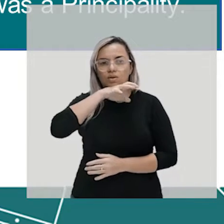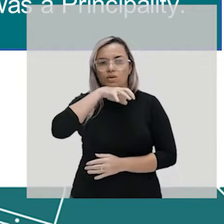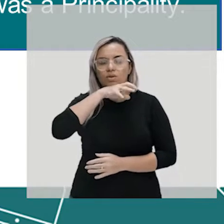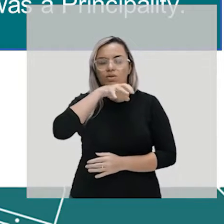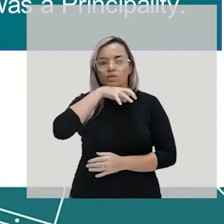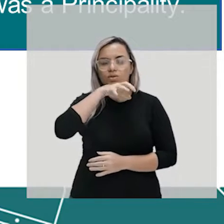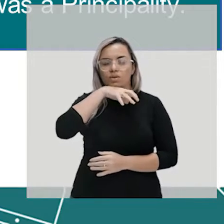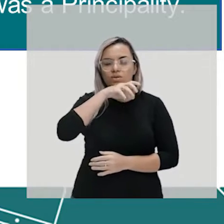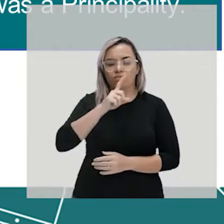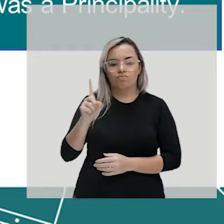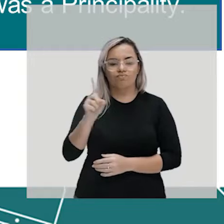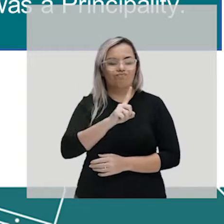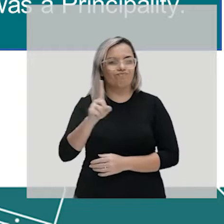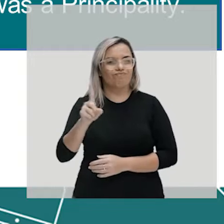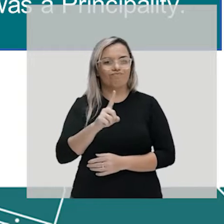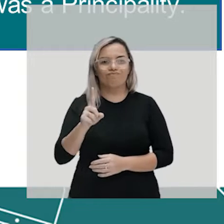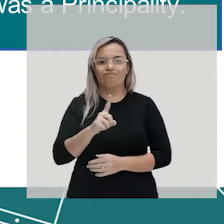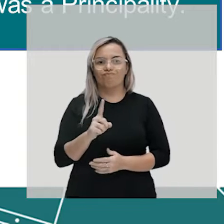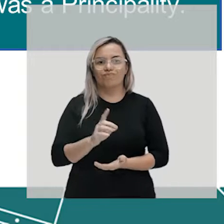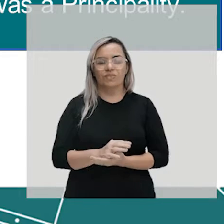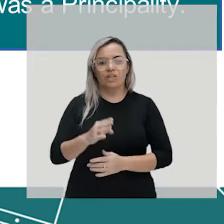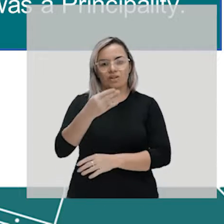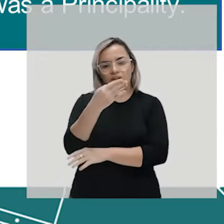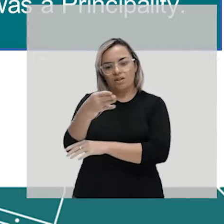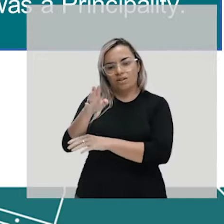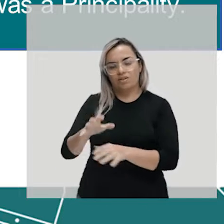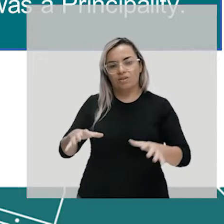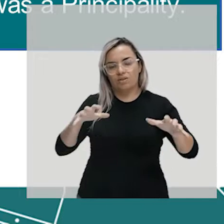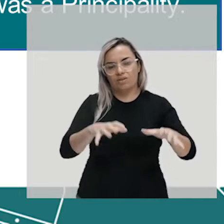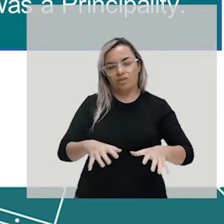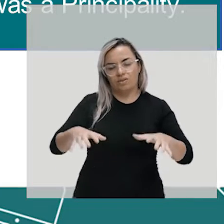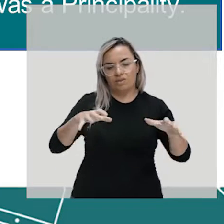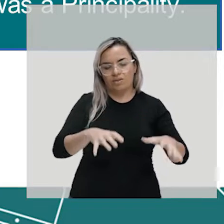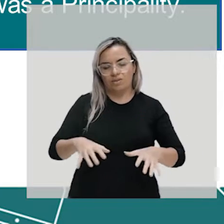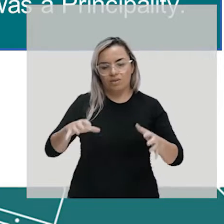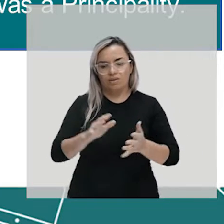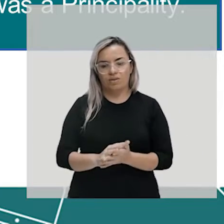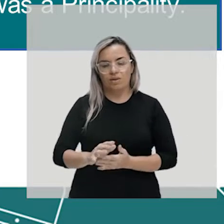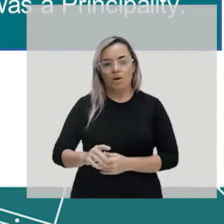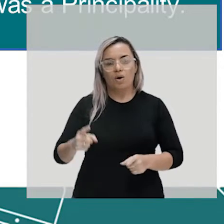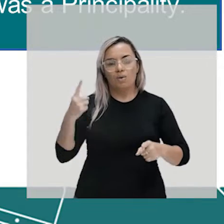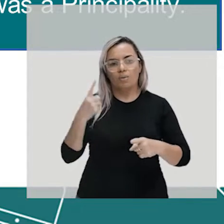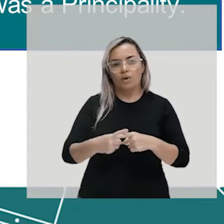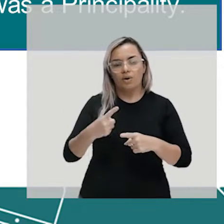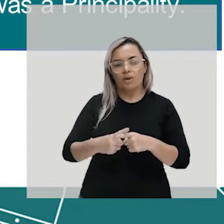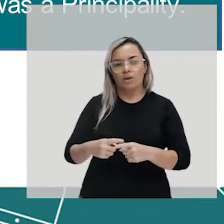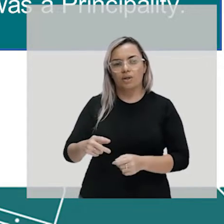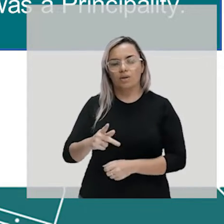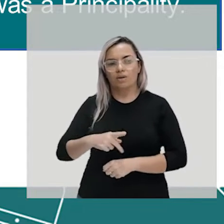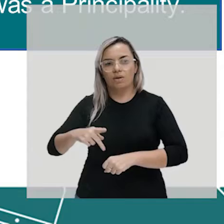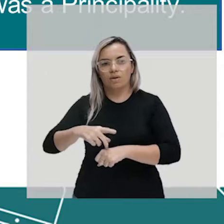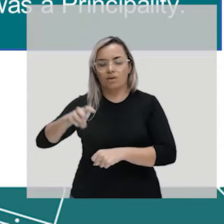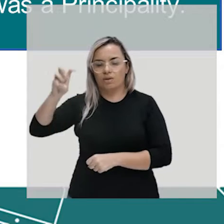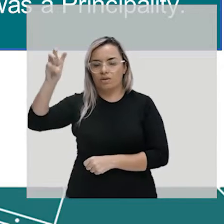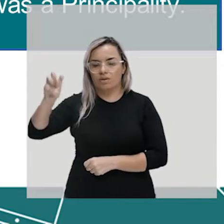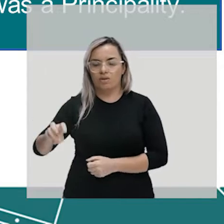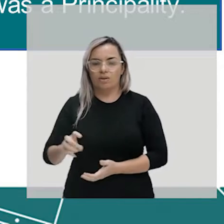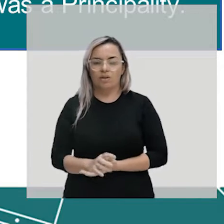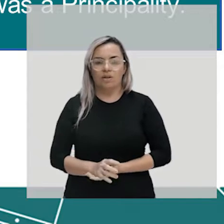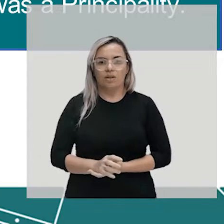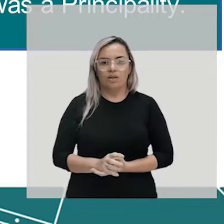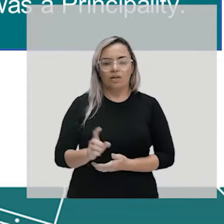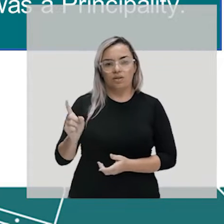aparece tá porque que ele não aparece por os detalhes quando esse bloco foi formado ele não era um país independente